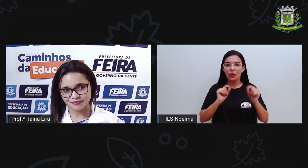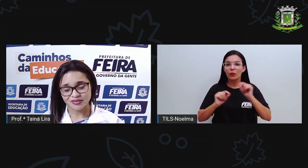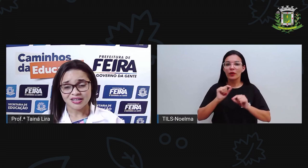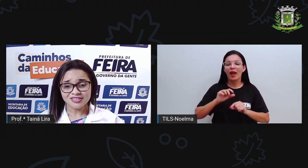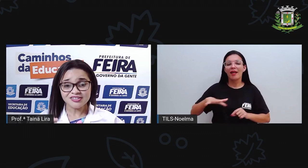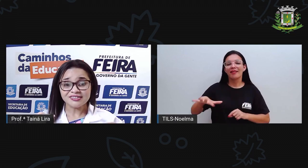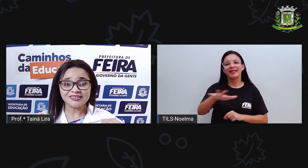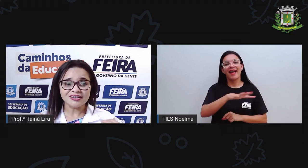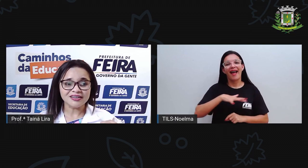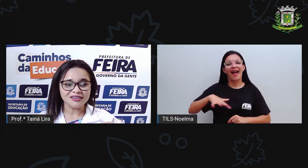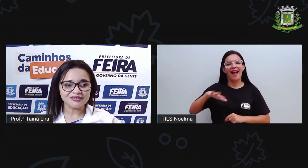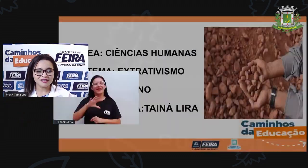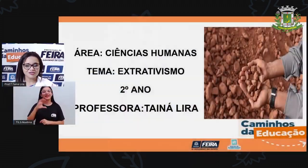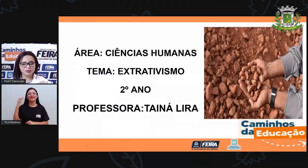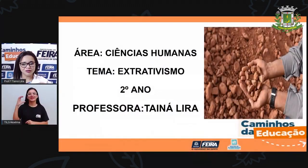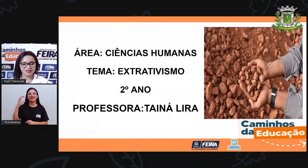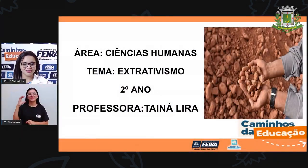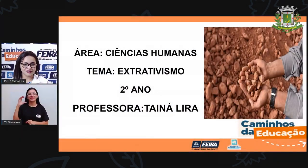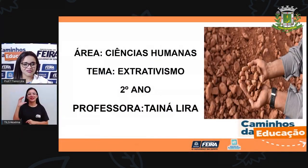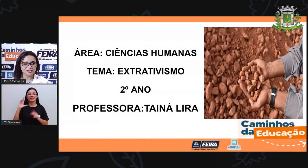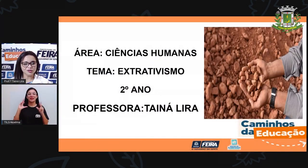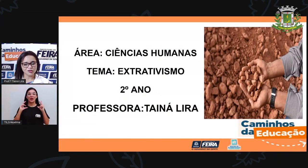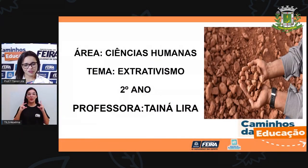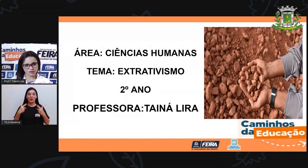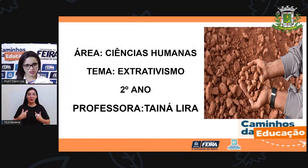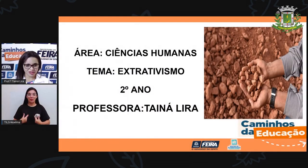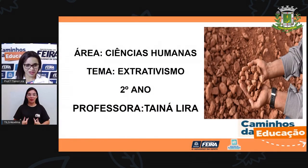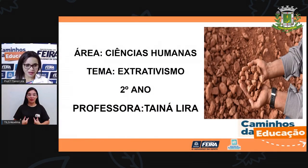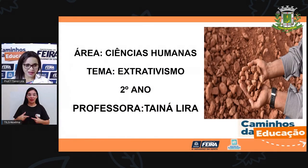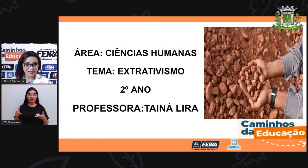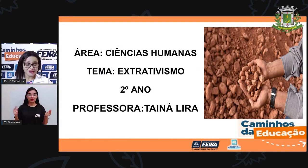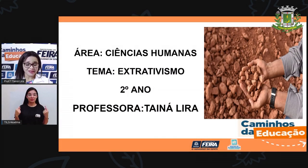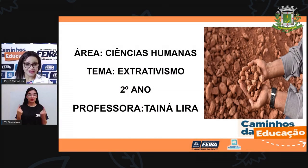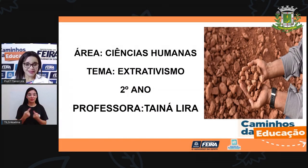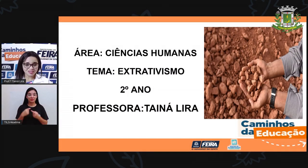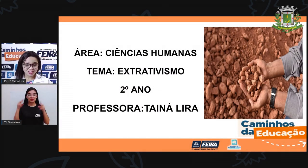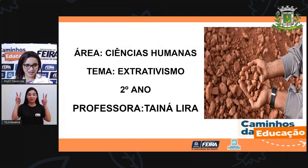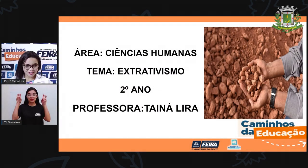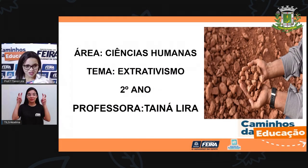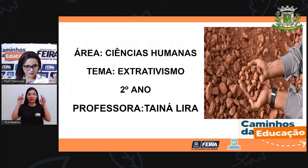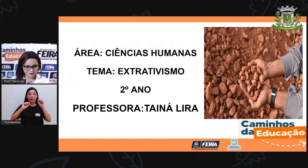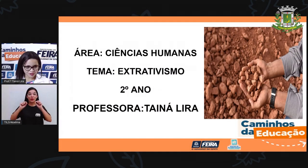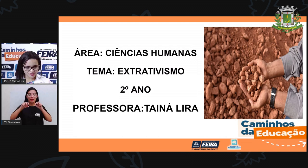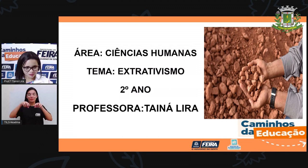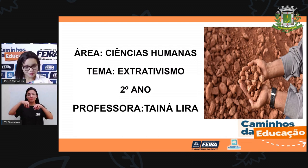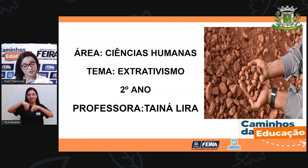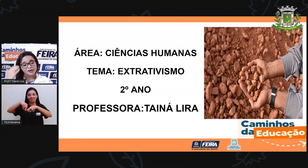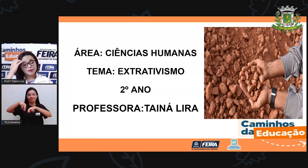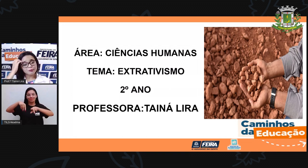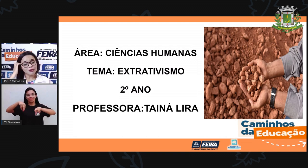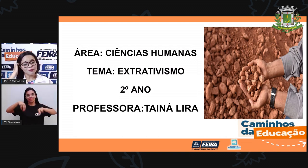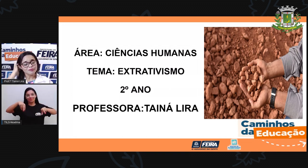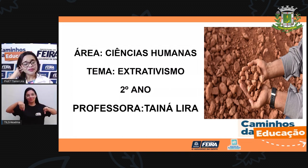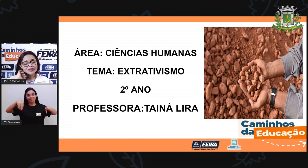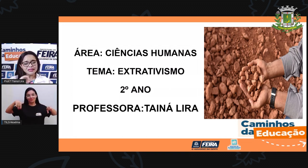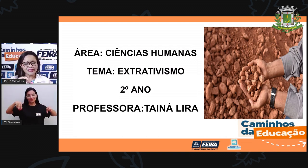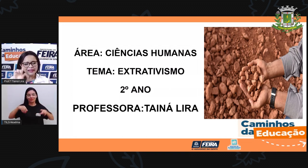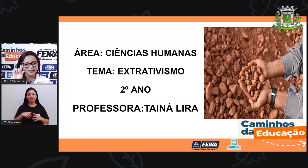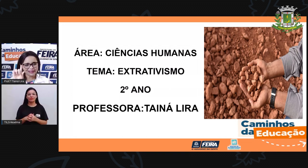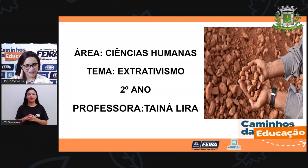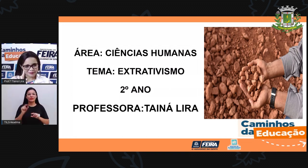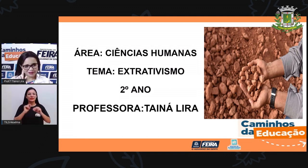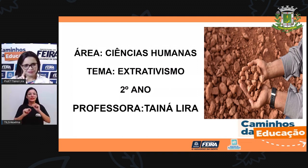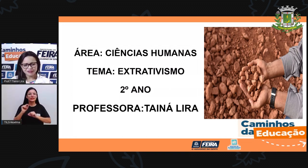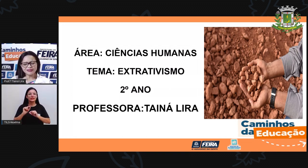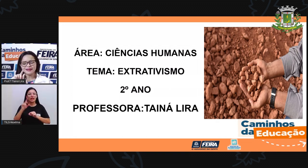área de ciências humanas e o nosso tema é extrativismo. Bom, quem